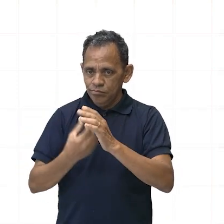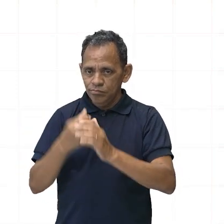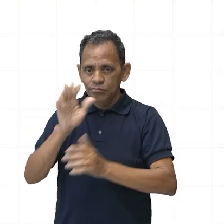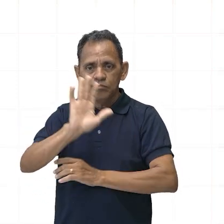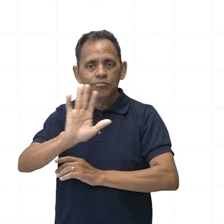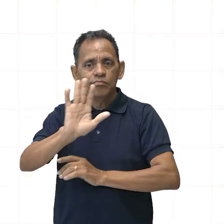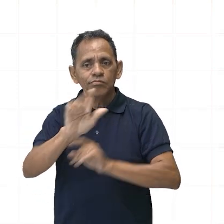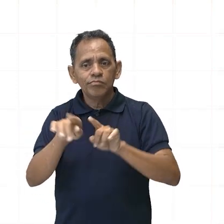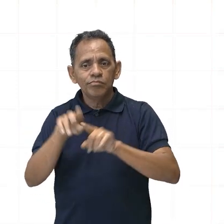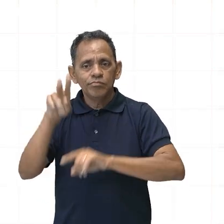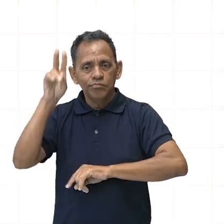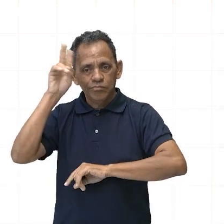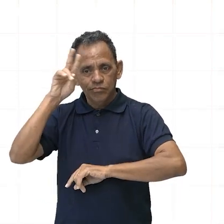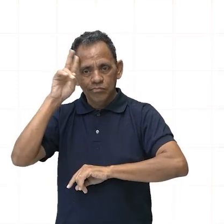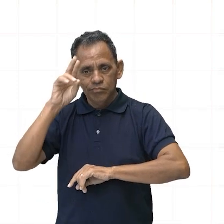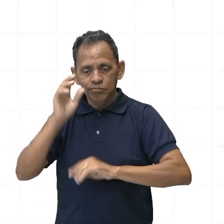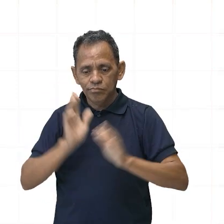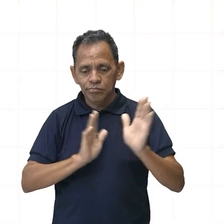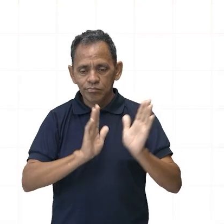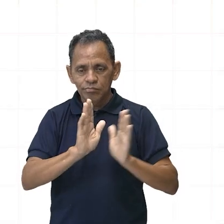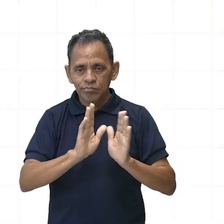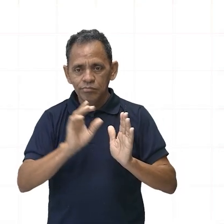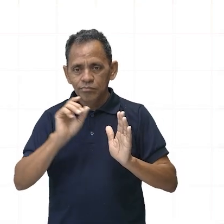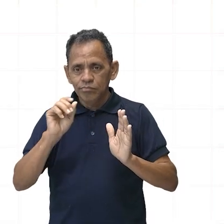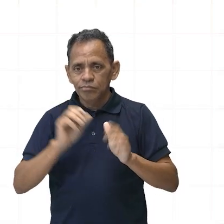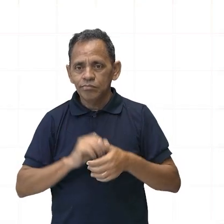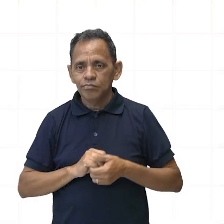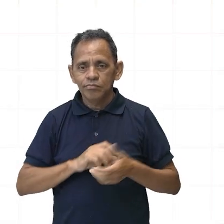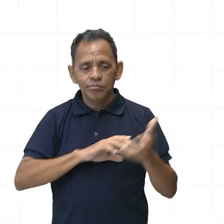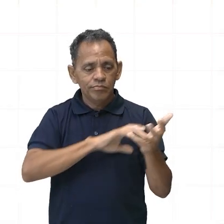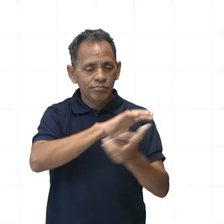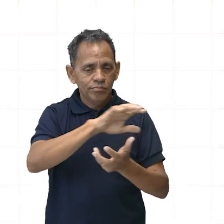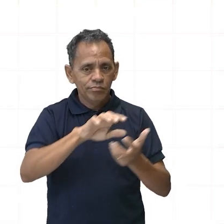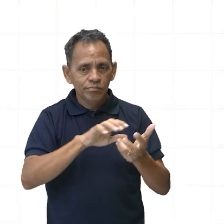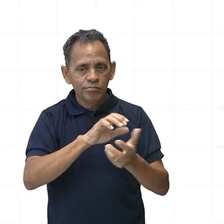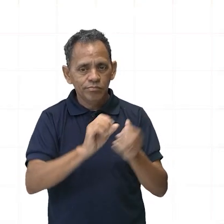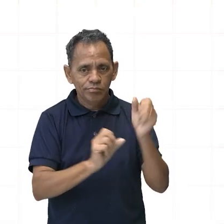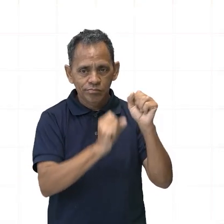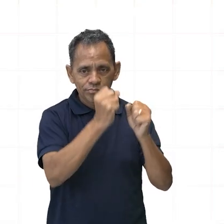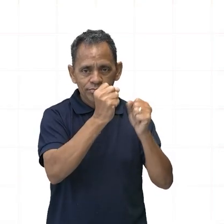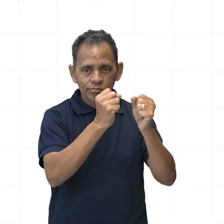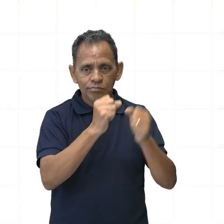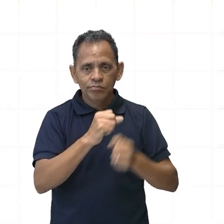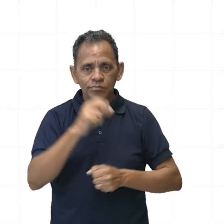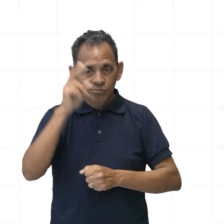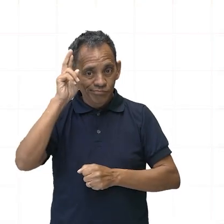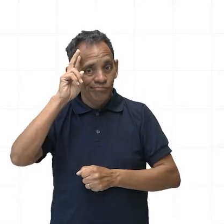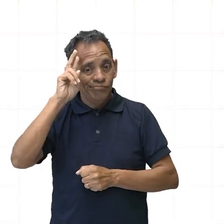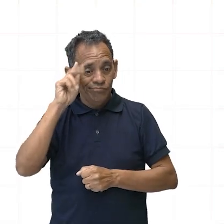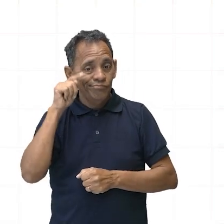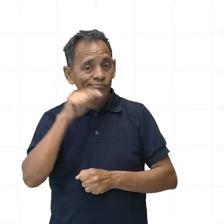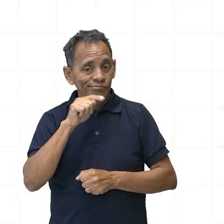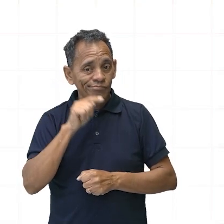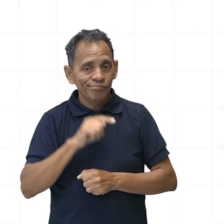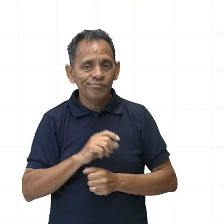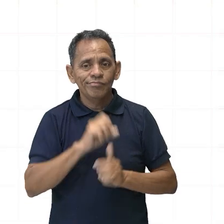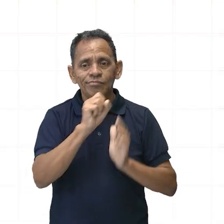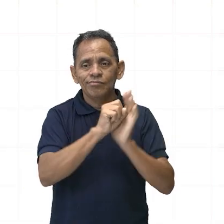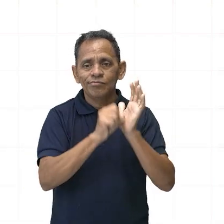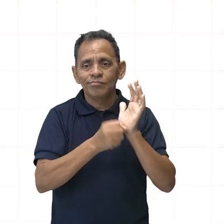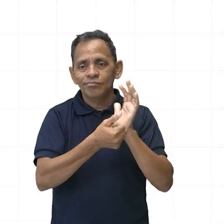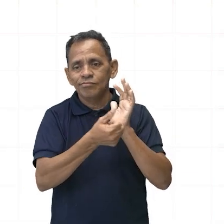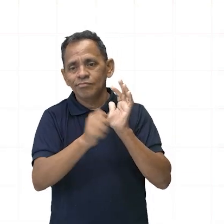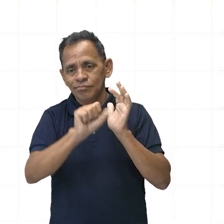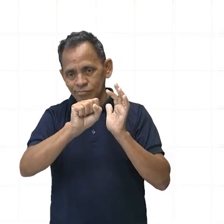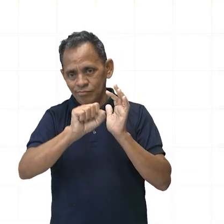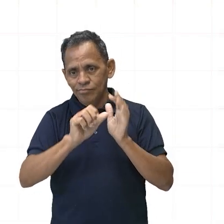geral. Lembrando aí o período, né, da Revolução Industrial, gente, aí do século